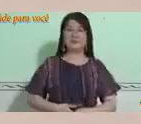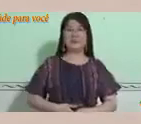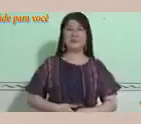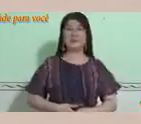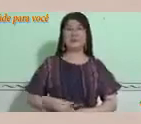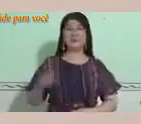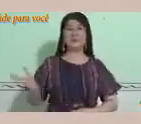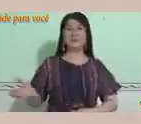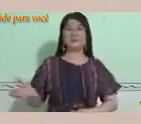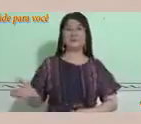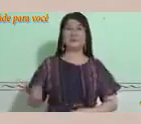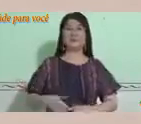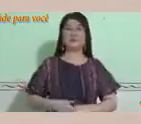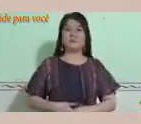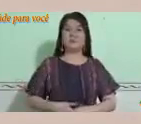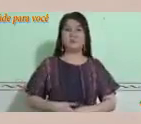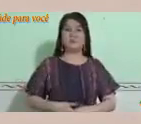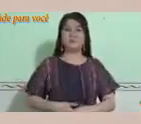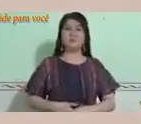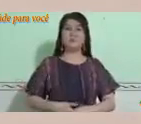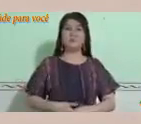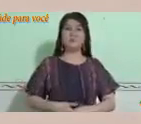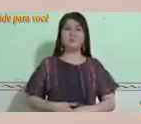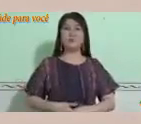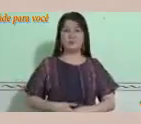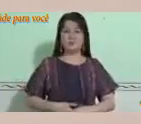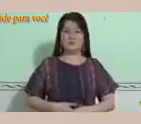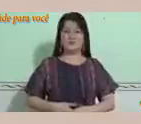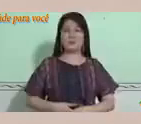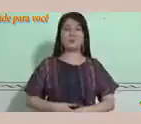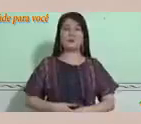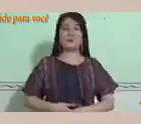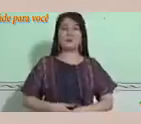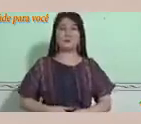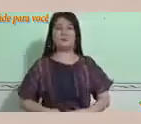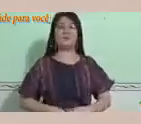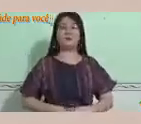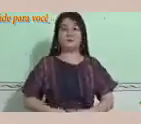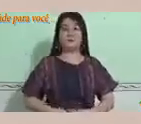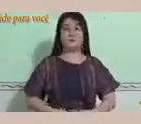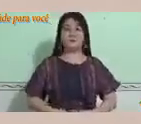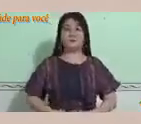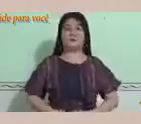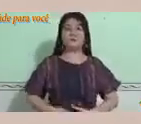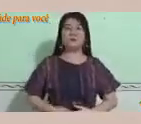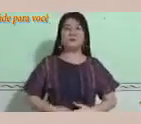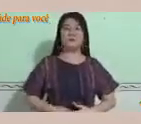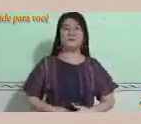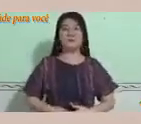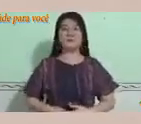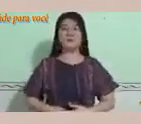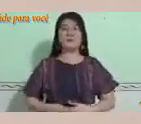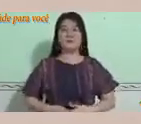corresponde à reação do corpo aos antígenos do parasita, vendo edema, urticária e convulsão,